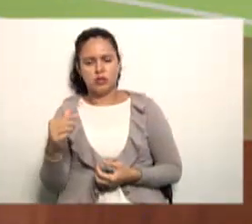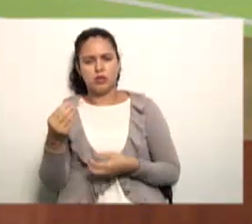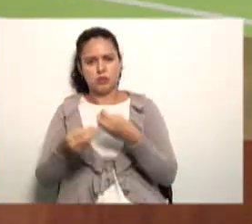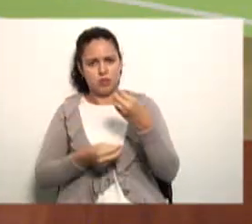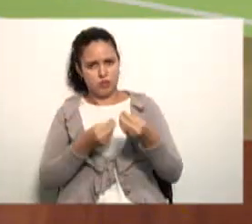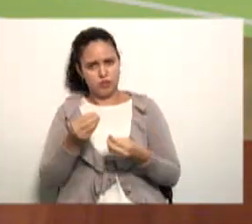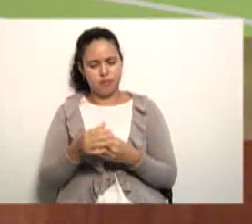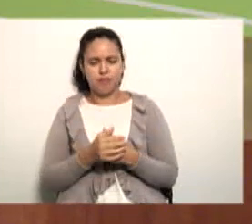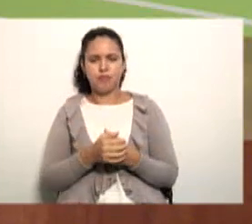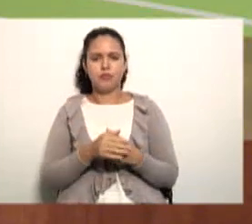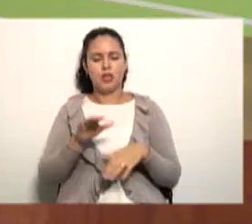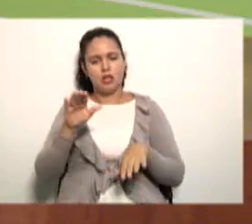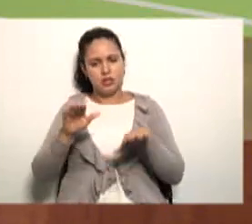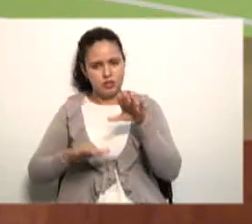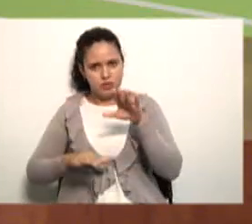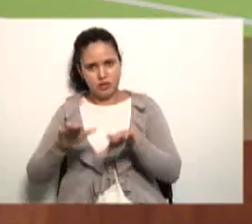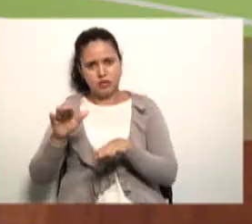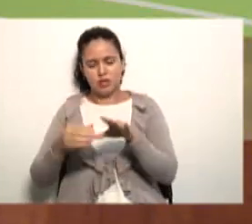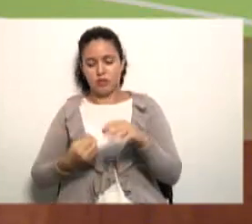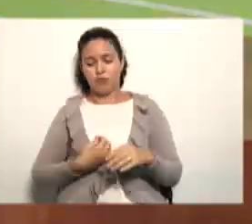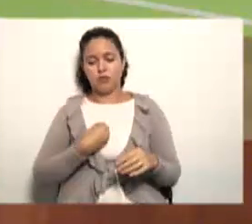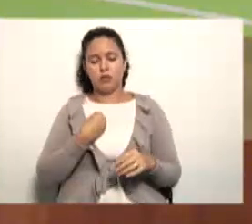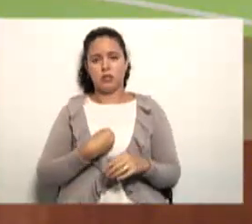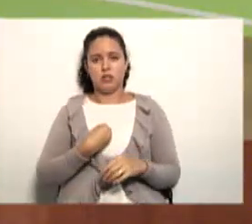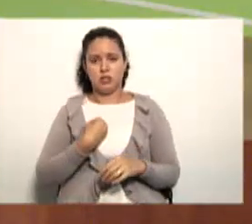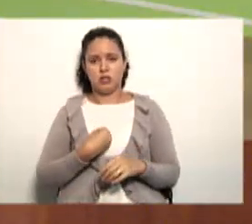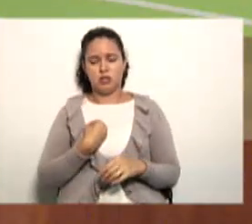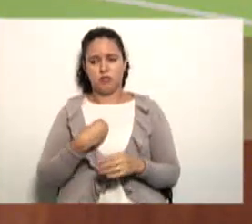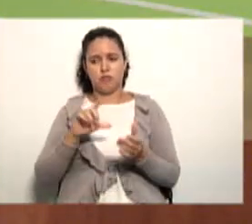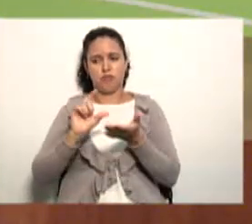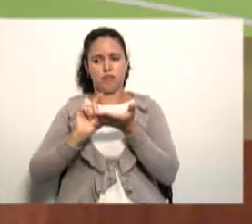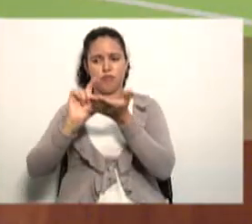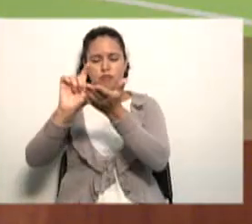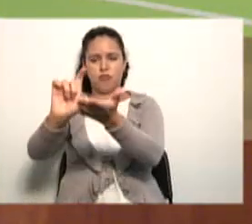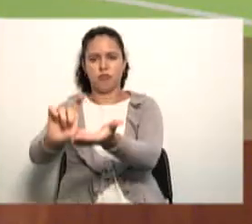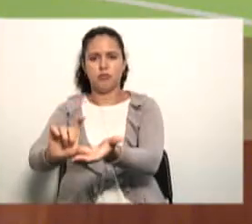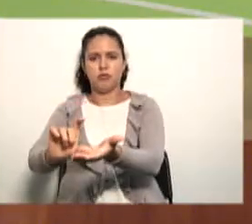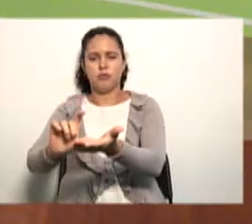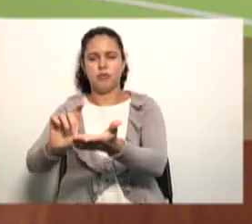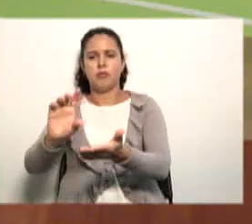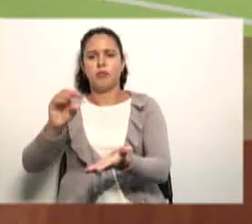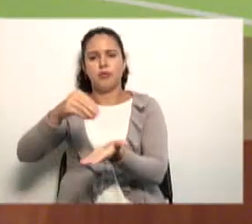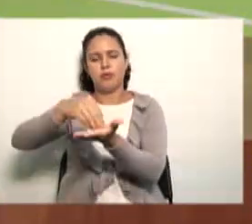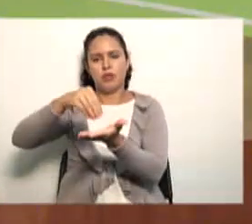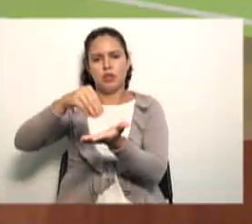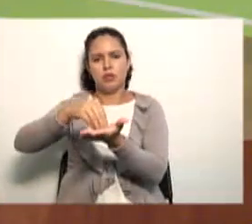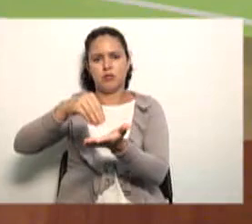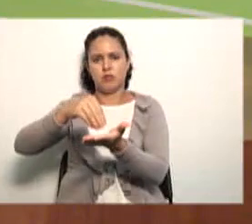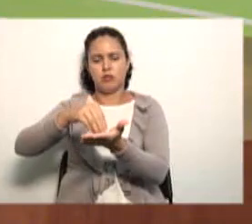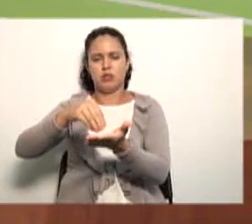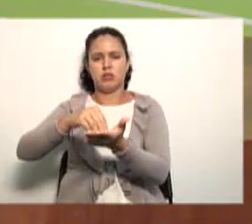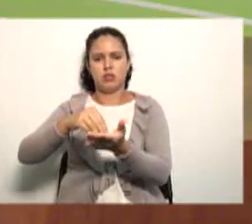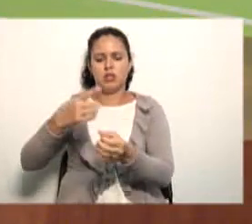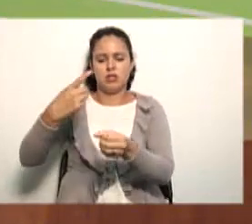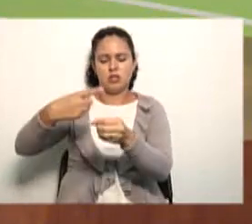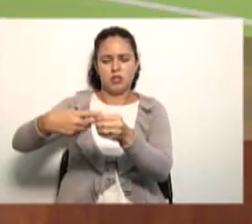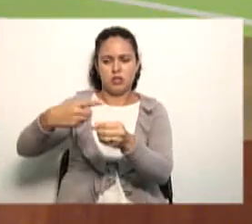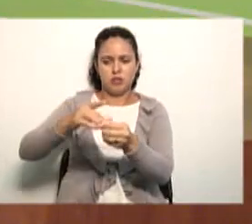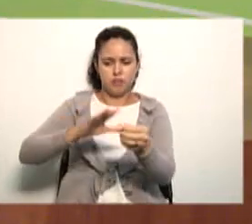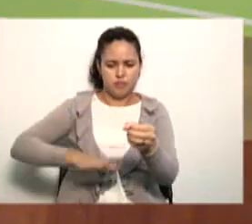vezes, esse padrão de vida, essa renda gerada, não vem acompanhado de uma condição de bem-estar